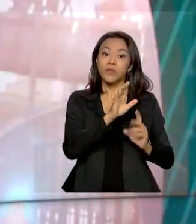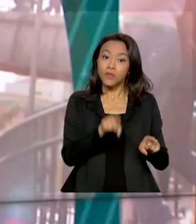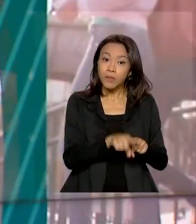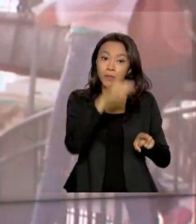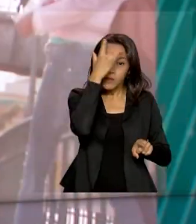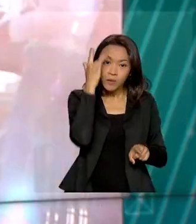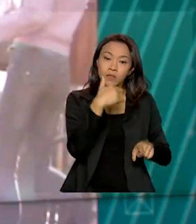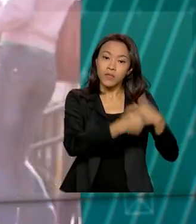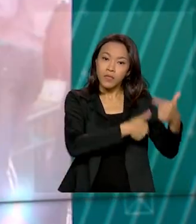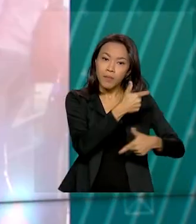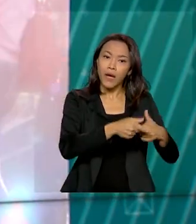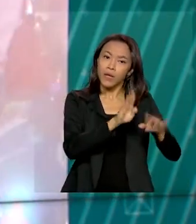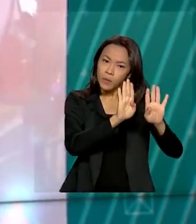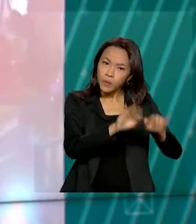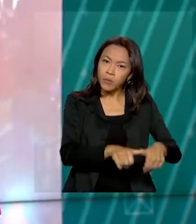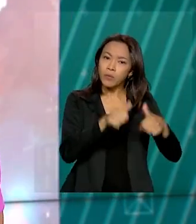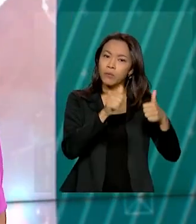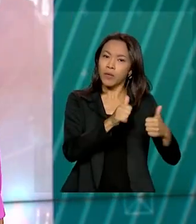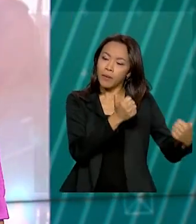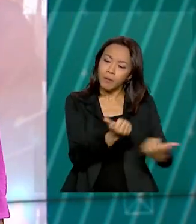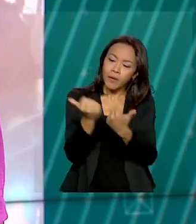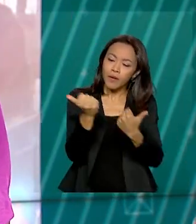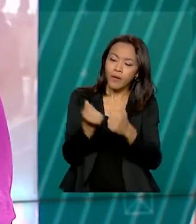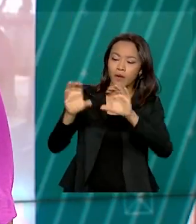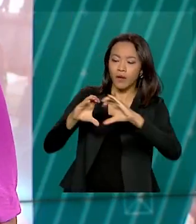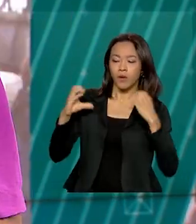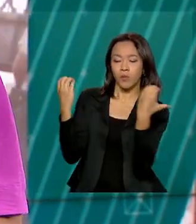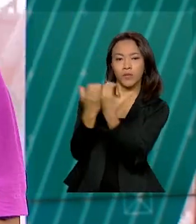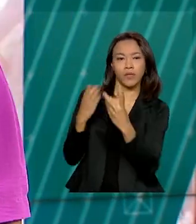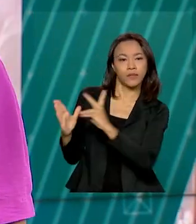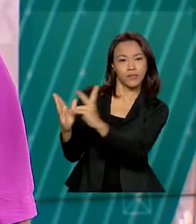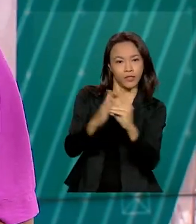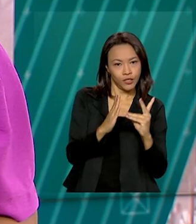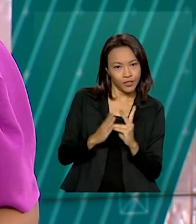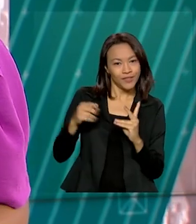para promover o bem-estar e a defesa das comunidades indígenas